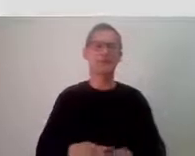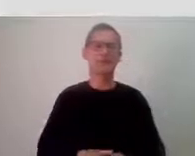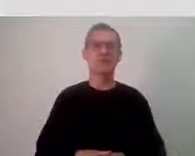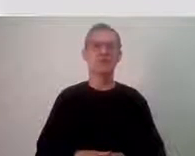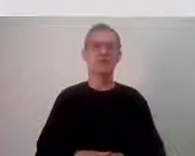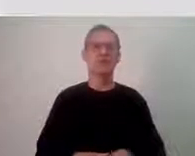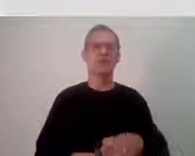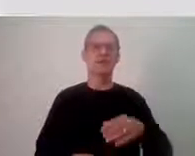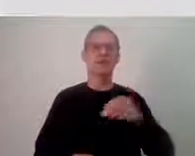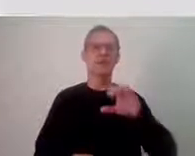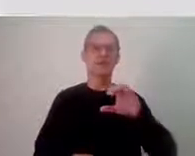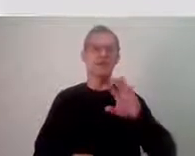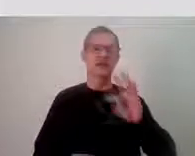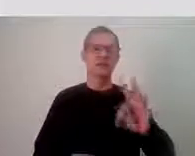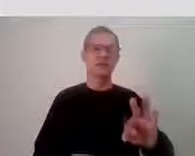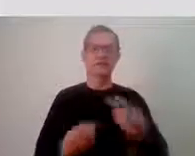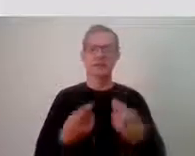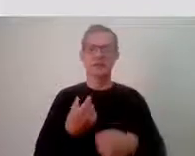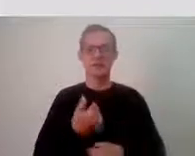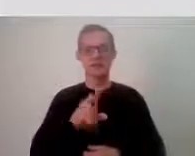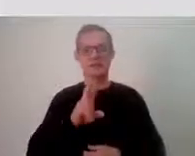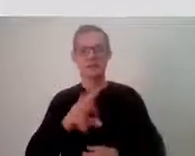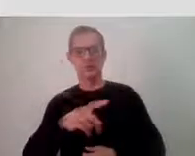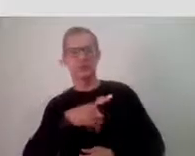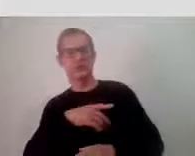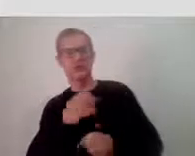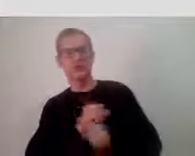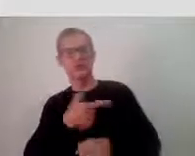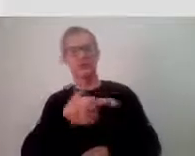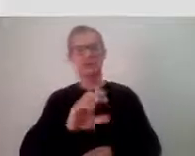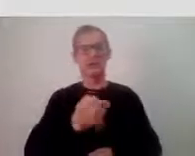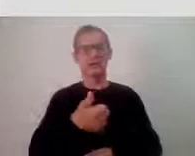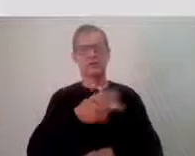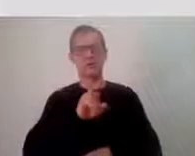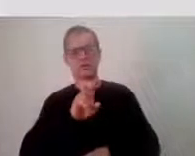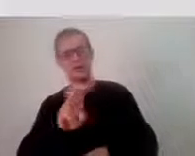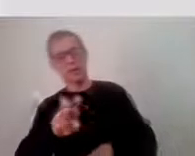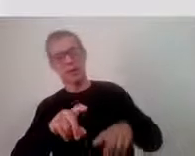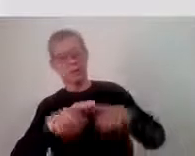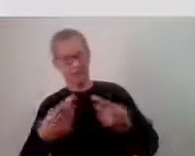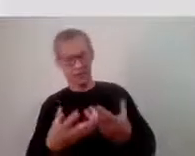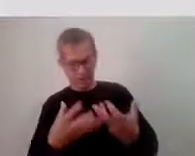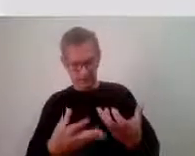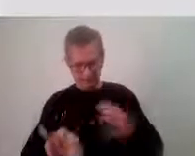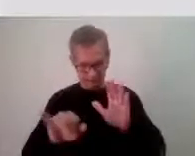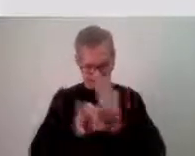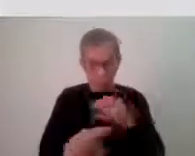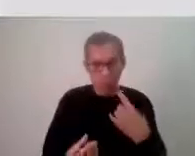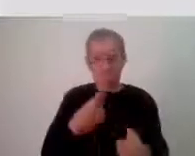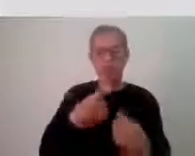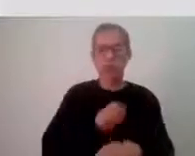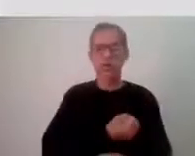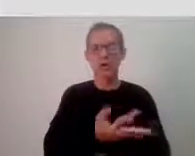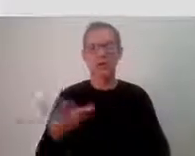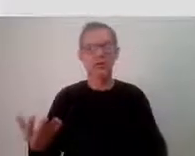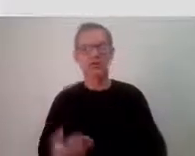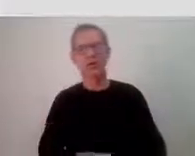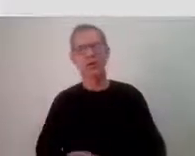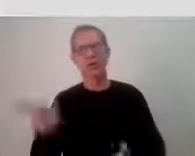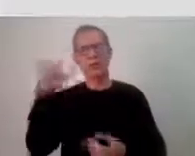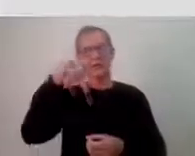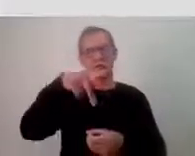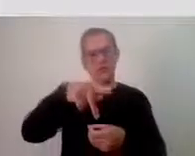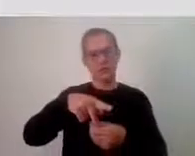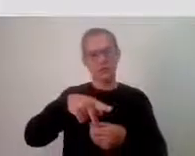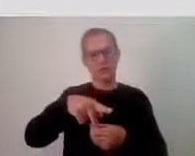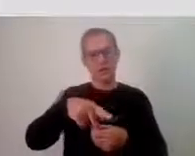T corresponde a 15, é igual a 15 e corresponde ao ano de 2015. Ele quer saber qual que é a quantidade de petróleo que